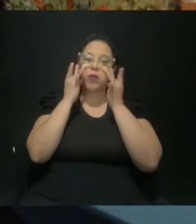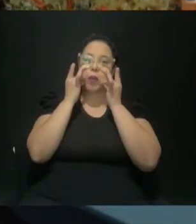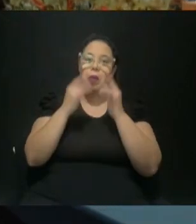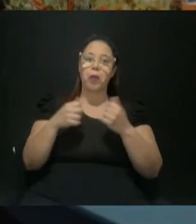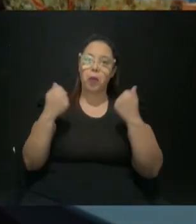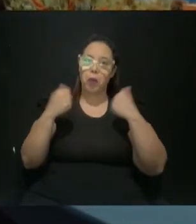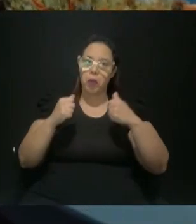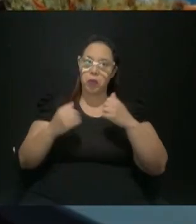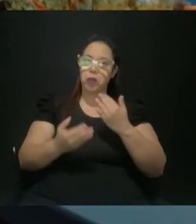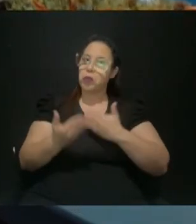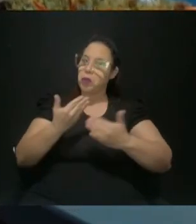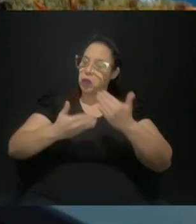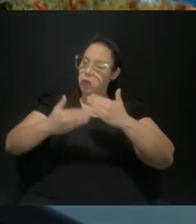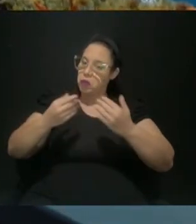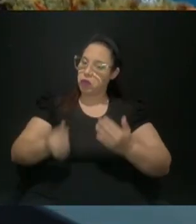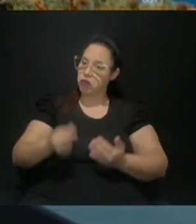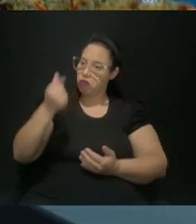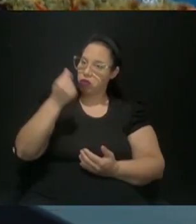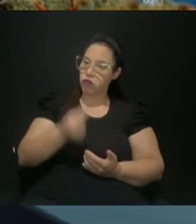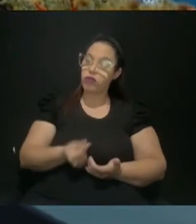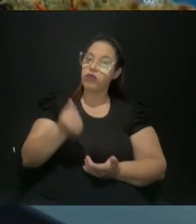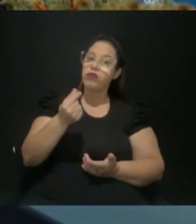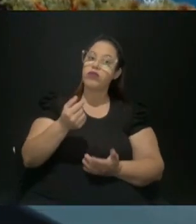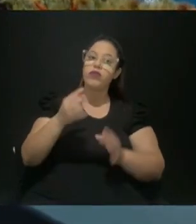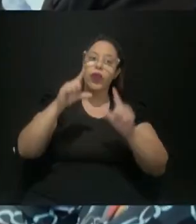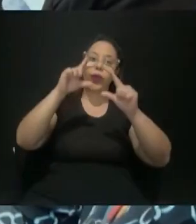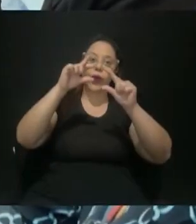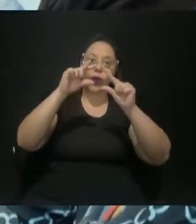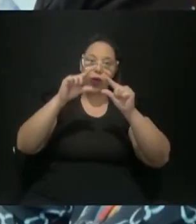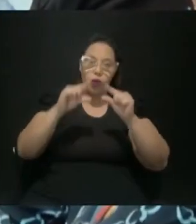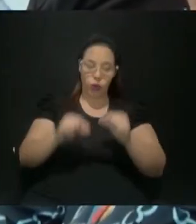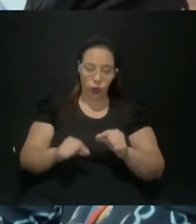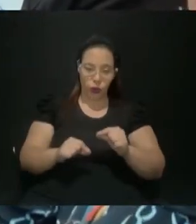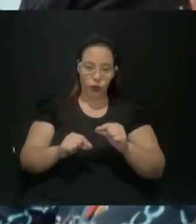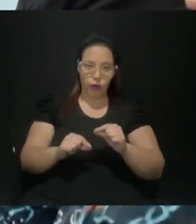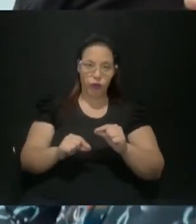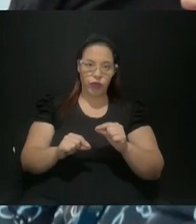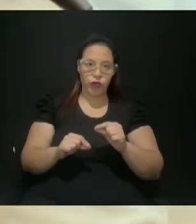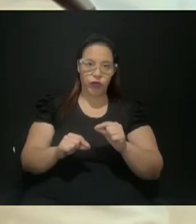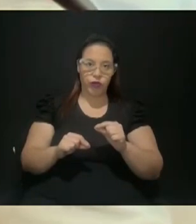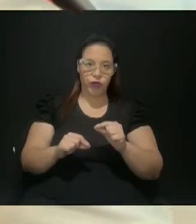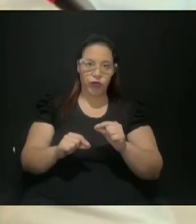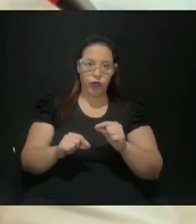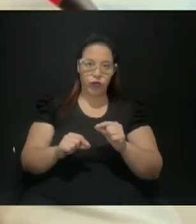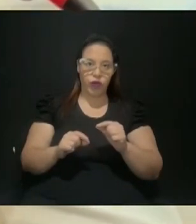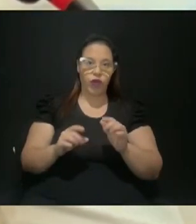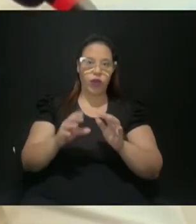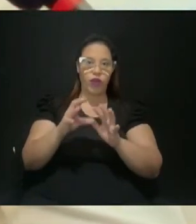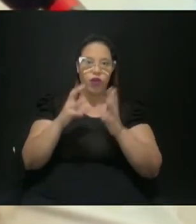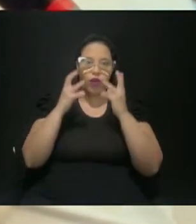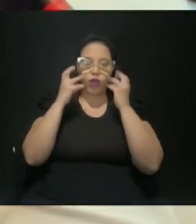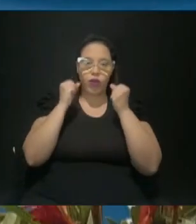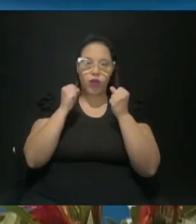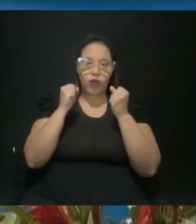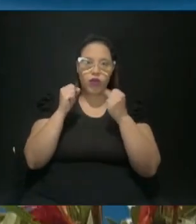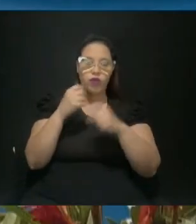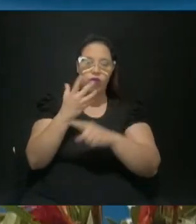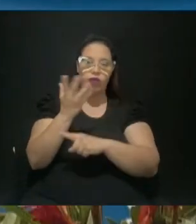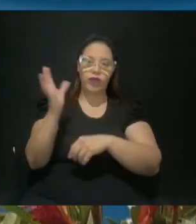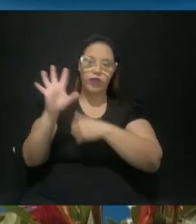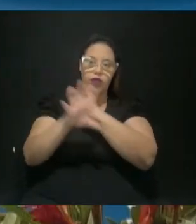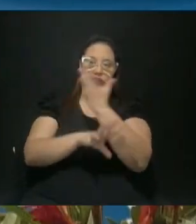de financiamentos para reduzir os riscos de desastres, a adoção de soluções baseadas na natureza e a